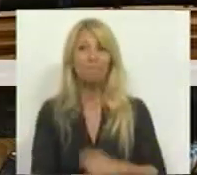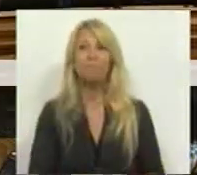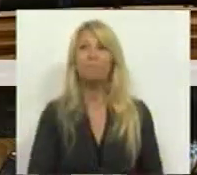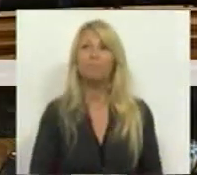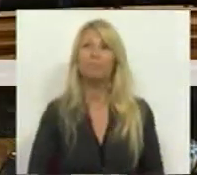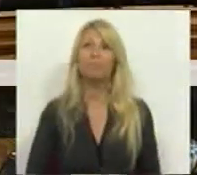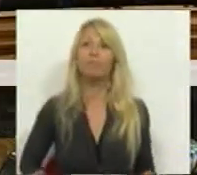Obrigado.